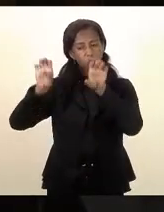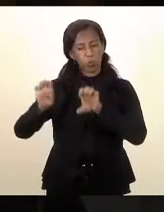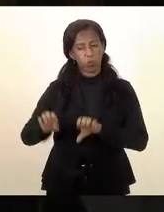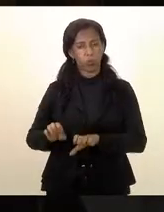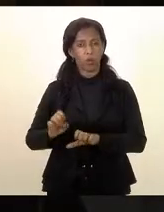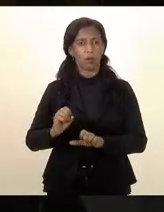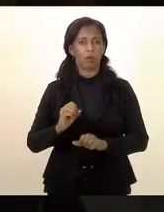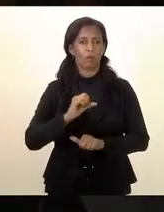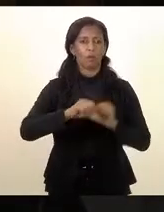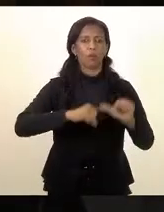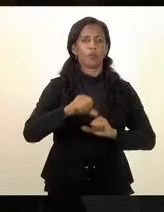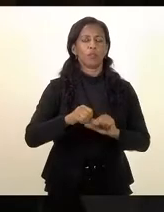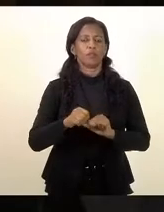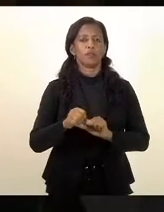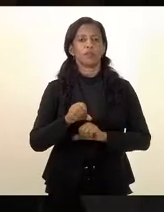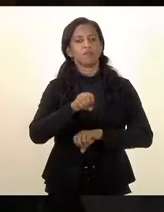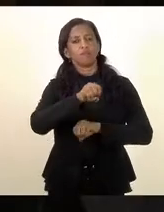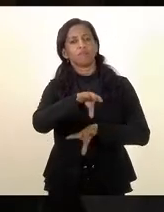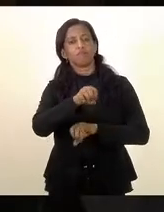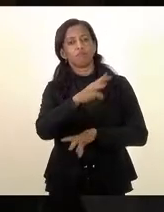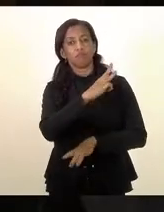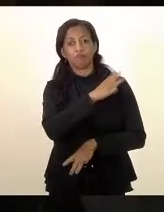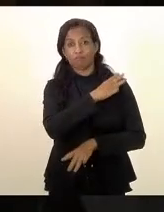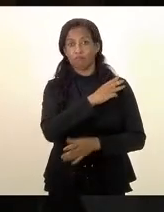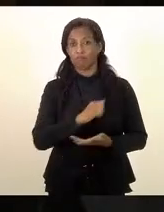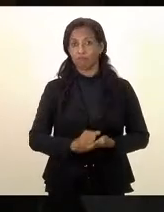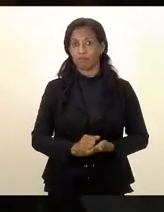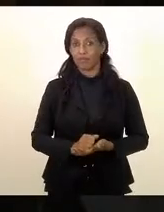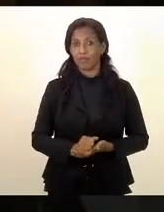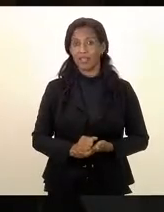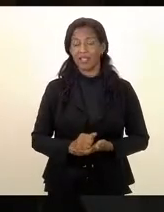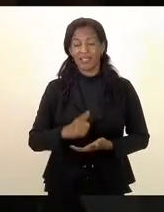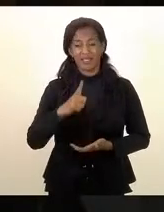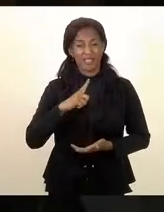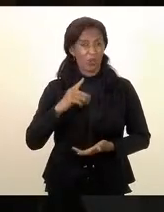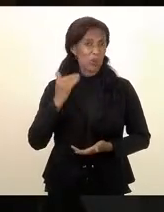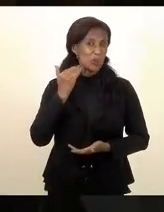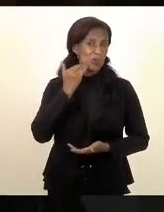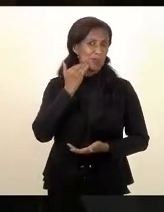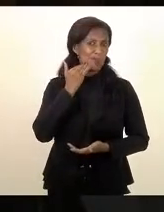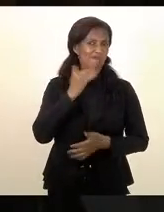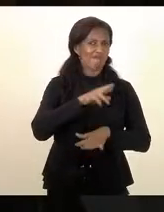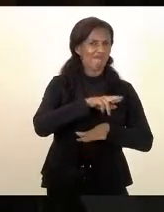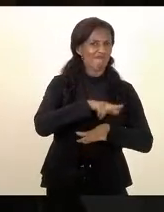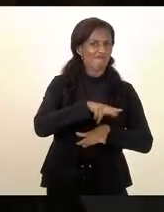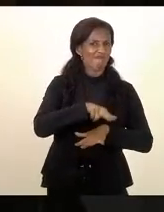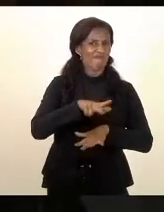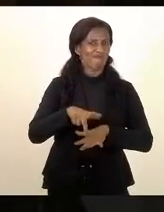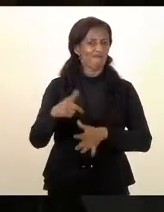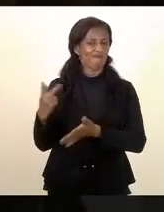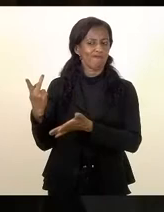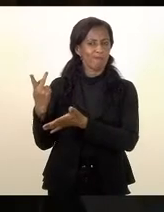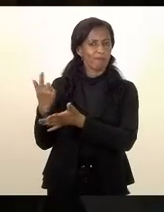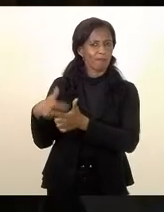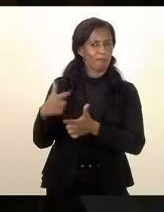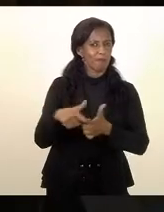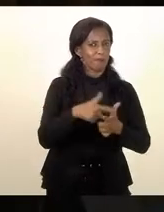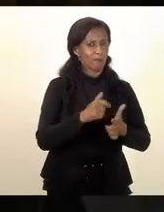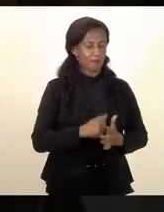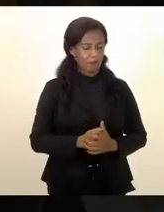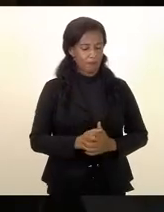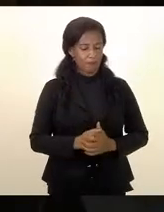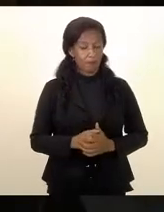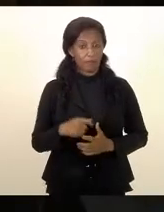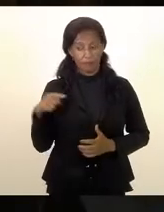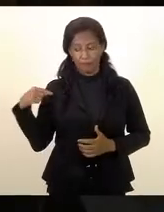ensino médio e uma reestruturação que traz uma série de armadilhas uma série de perigos a gente conseguiu com